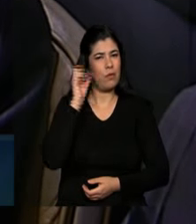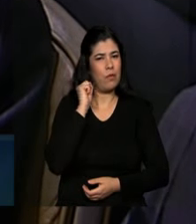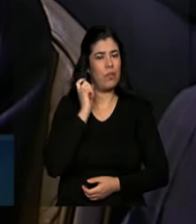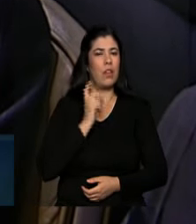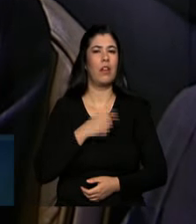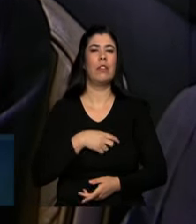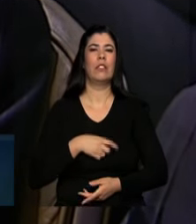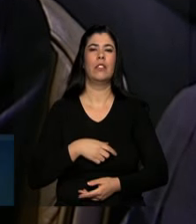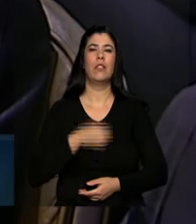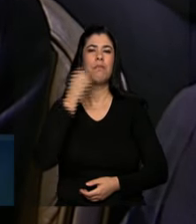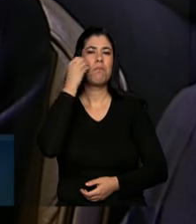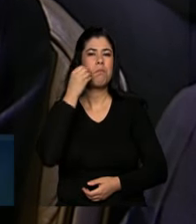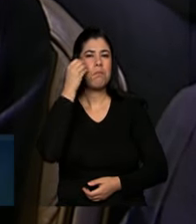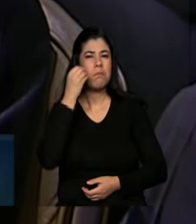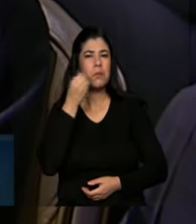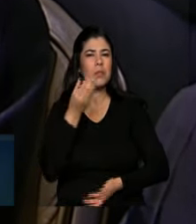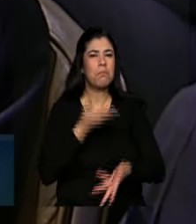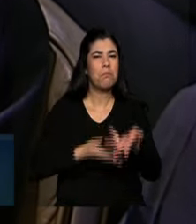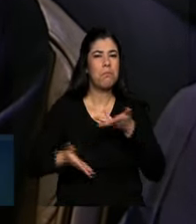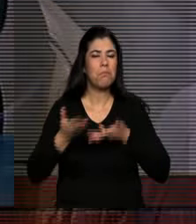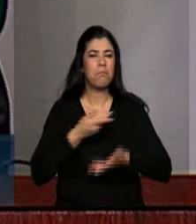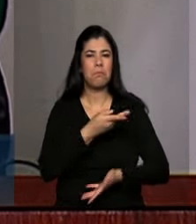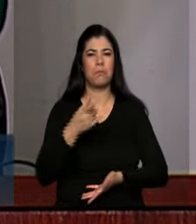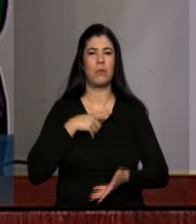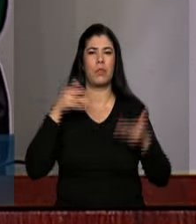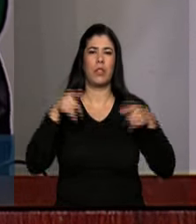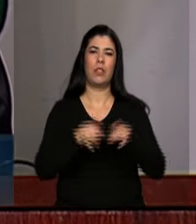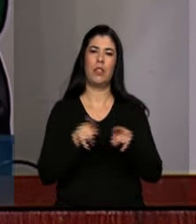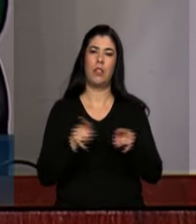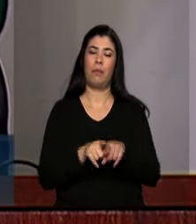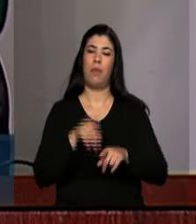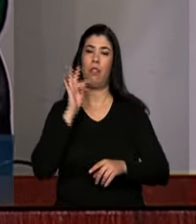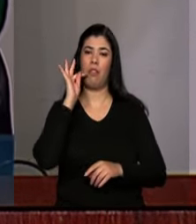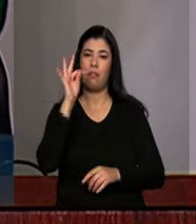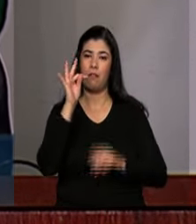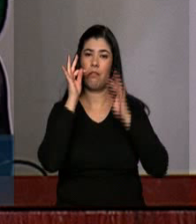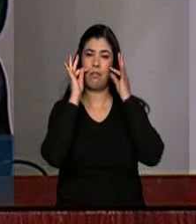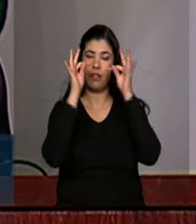relatos de intrincadas negociações em que o senhor tomou parte, ou das quais foi testemunha.